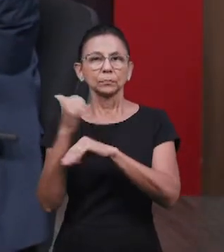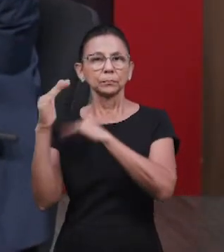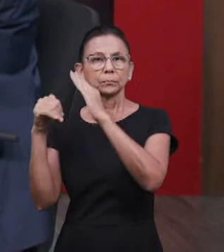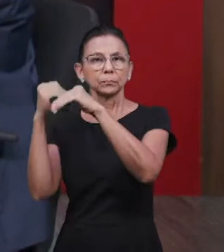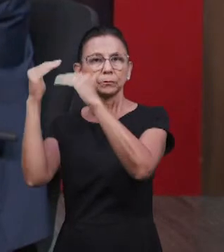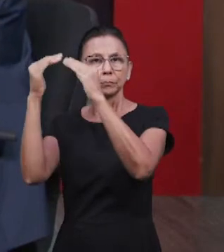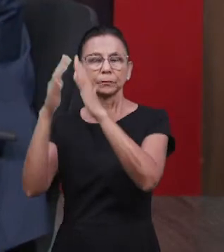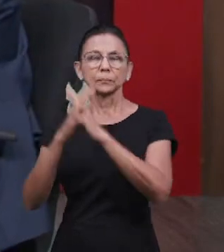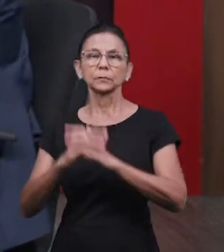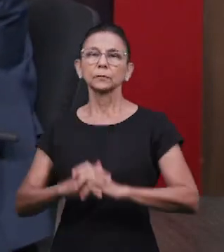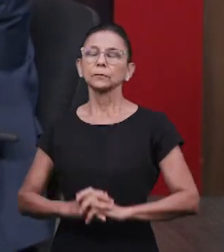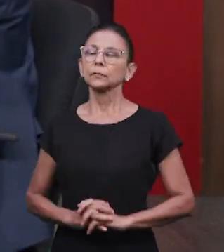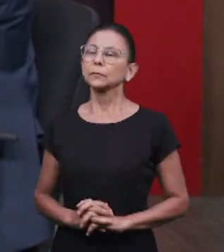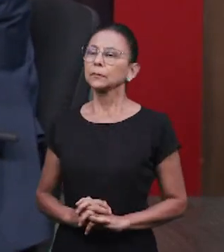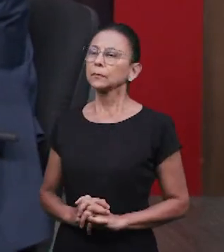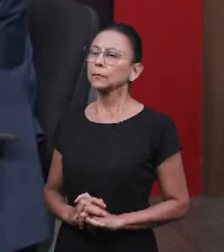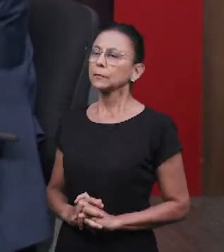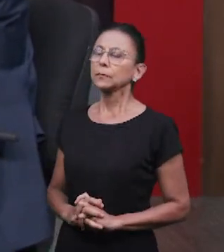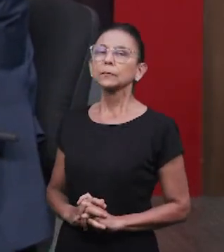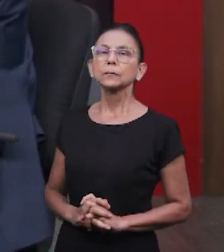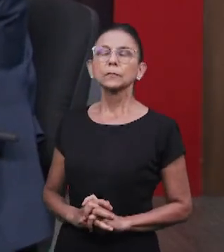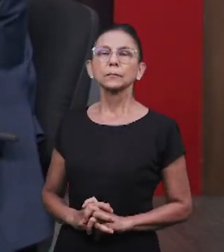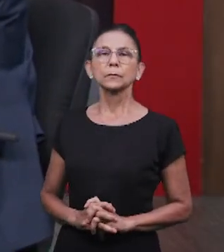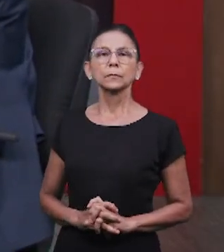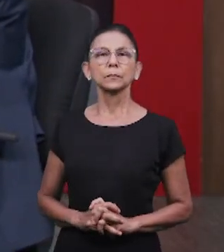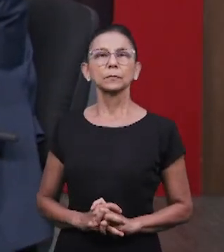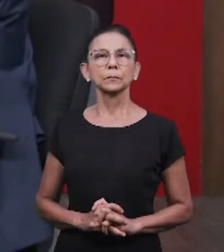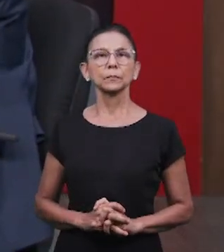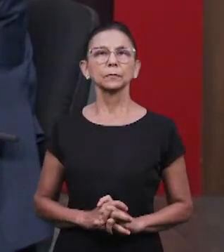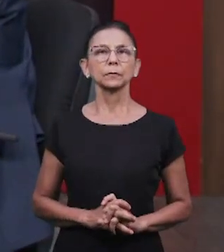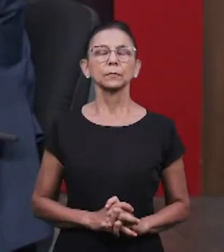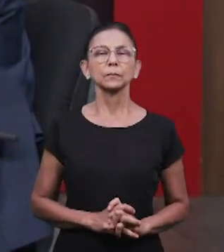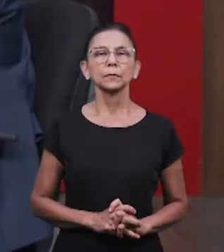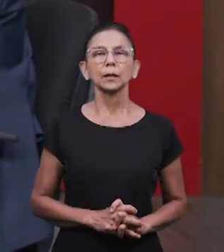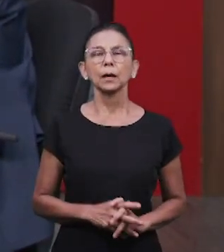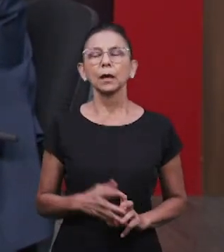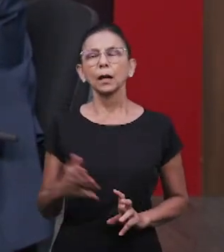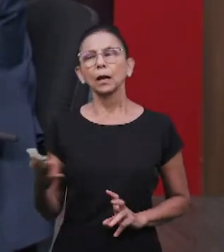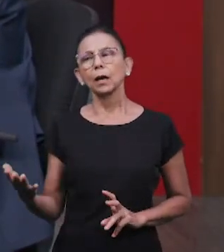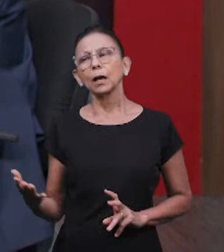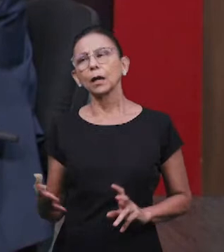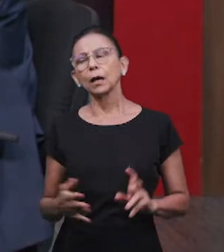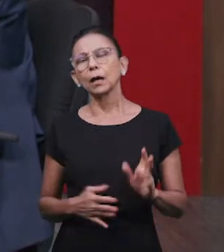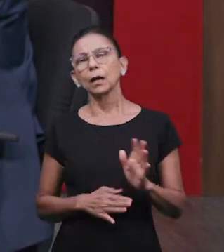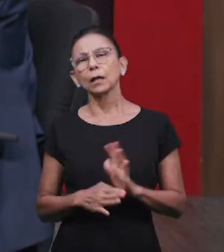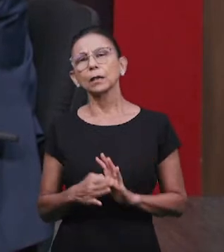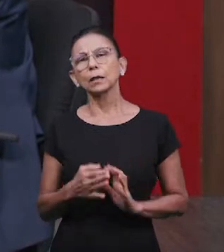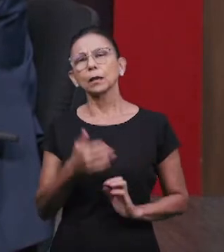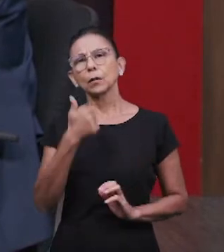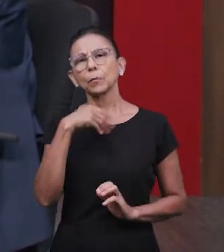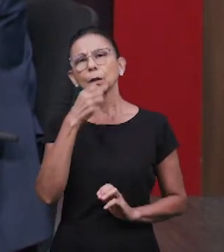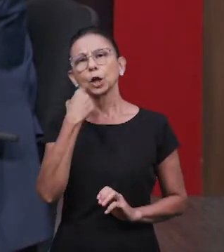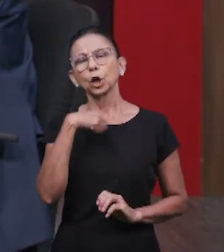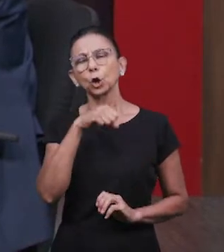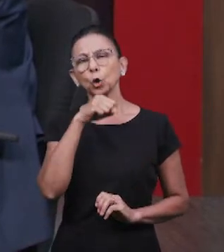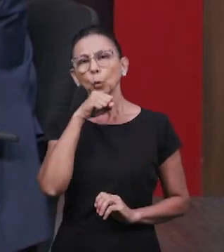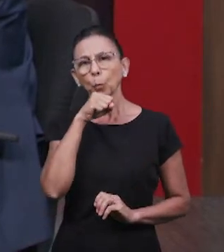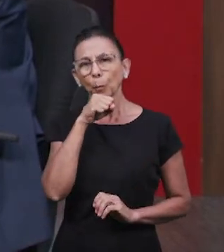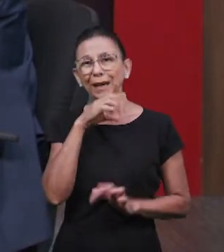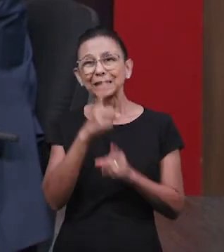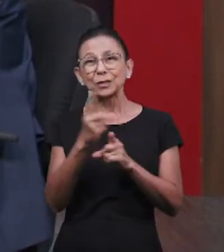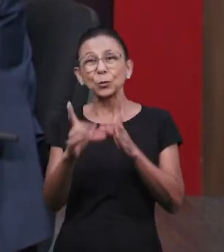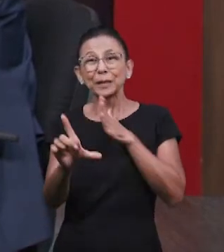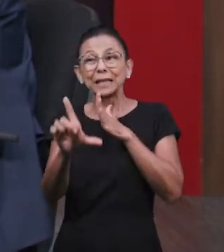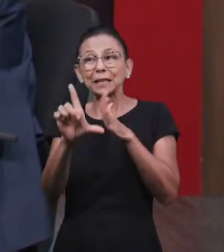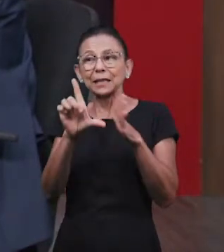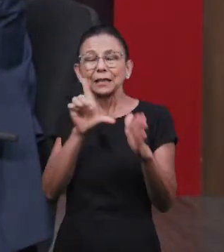certo? Eu acho ótimo. Agora, qual a vantagem dos pais ter um diagnóstico precoce? Ou antes de não deixar